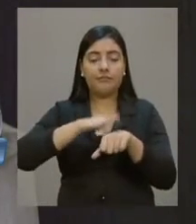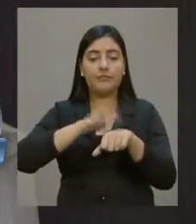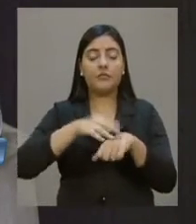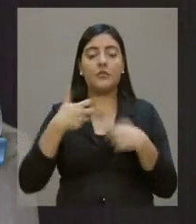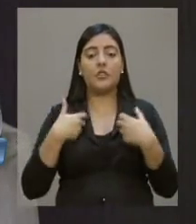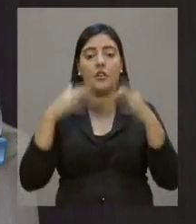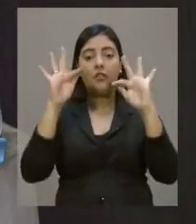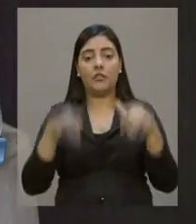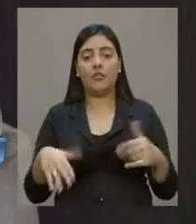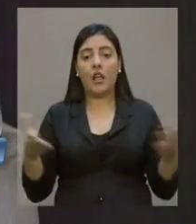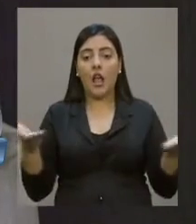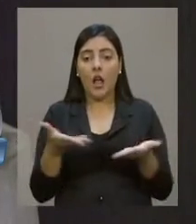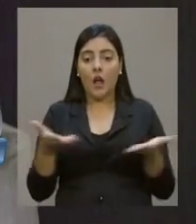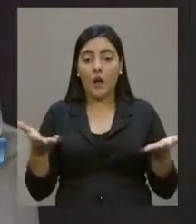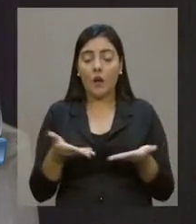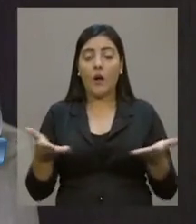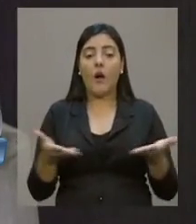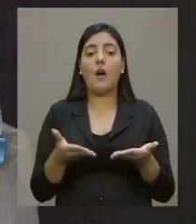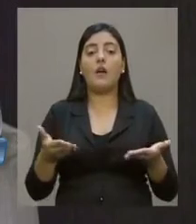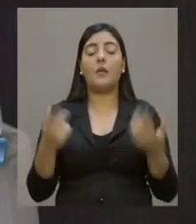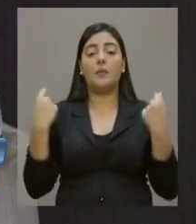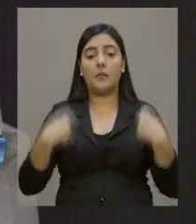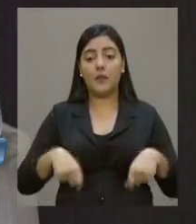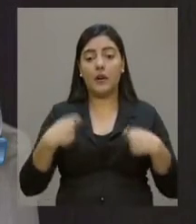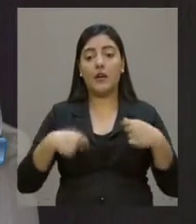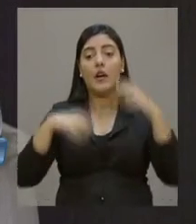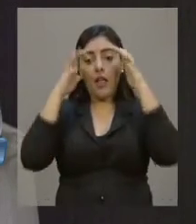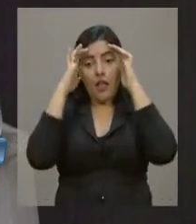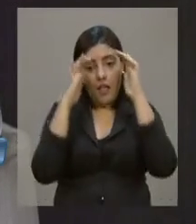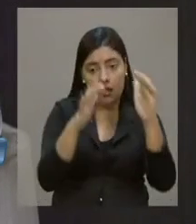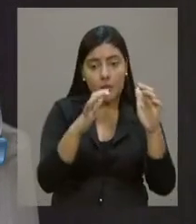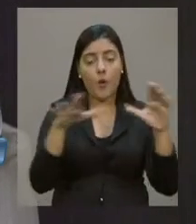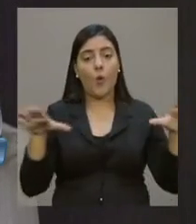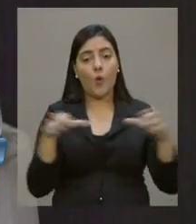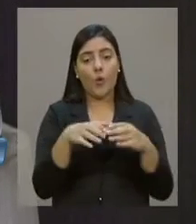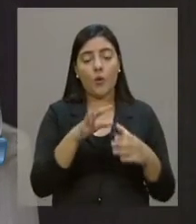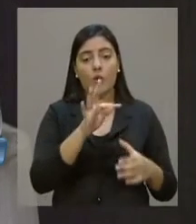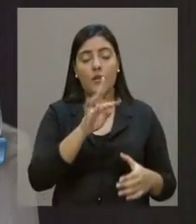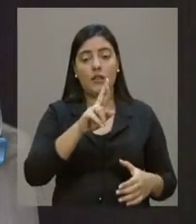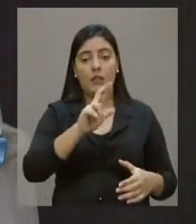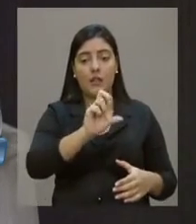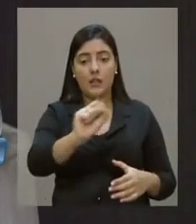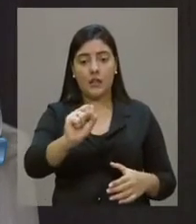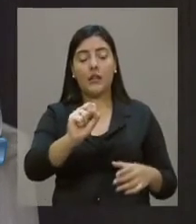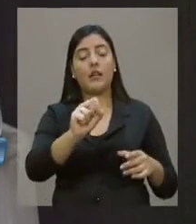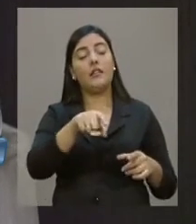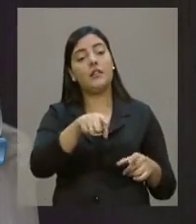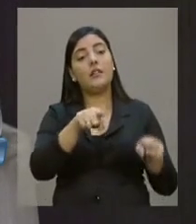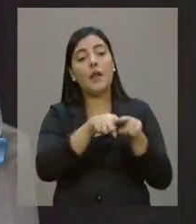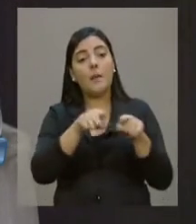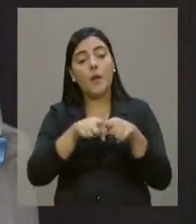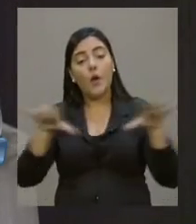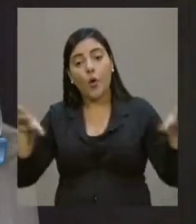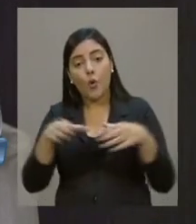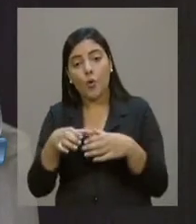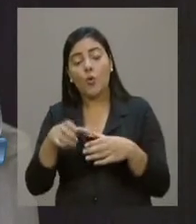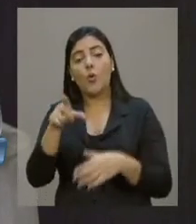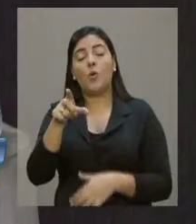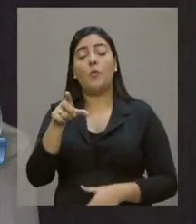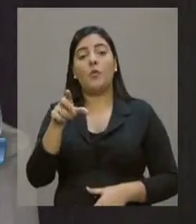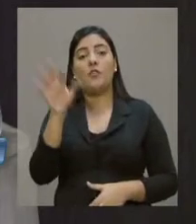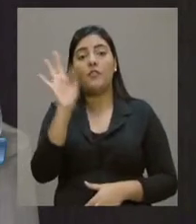queria dizer que é absolutamente imprescindível respeitar a comunidade universitária brasileira para que